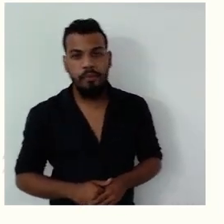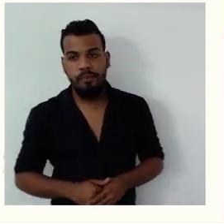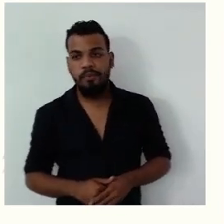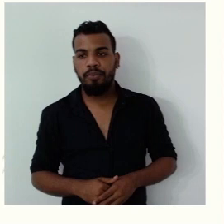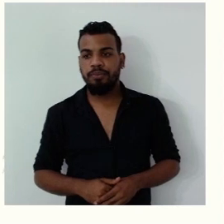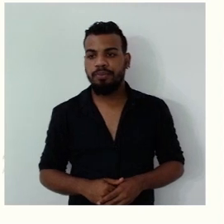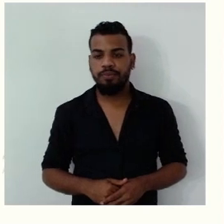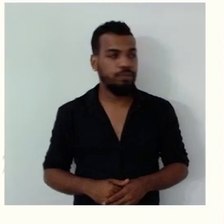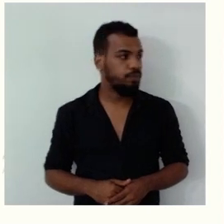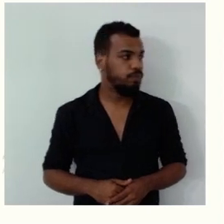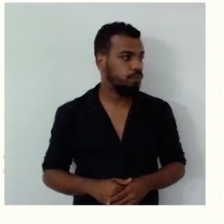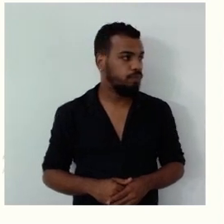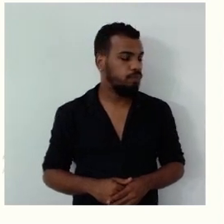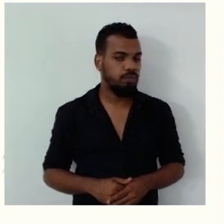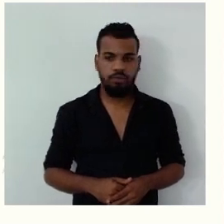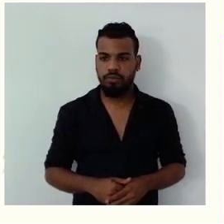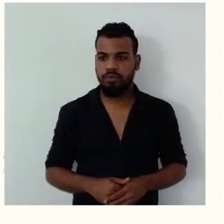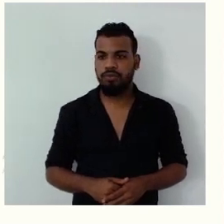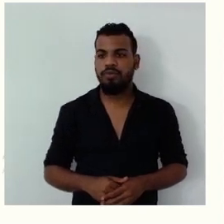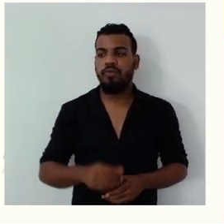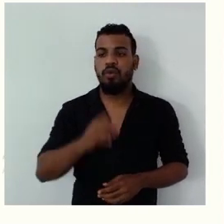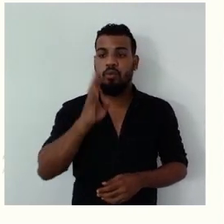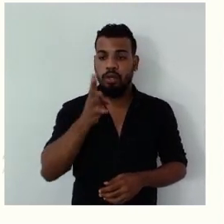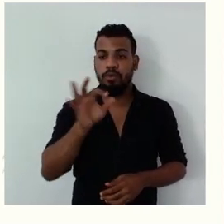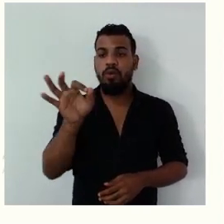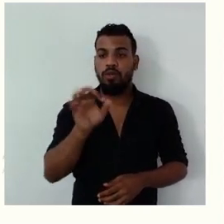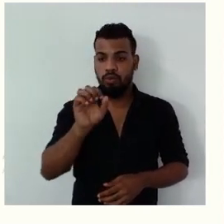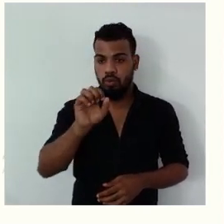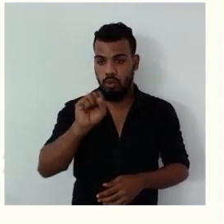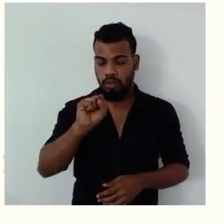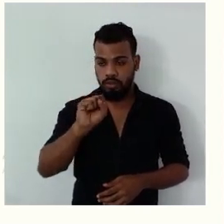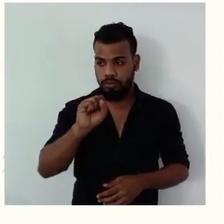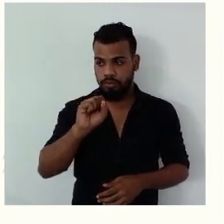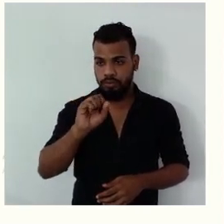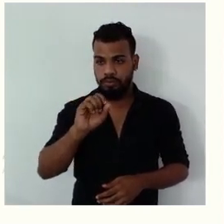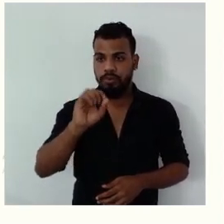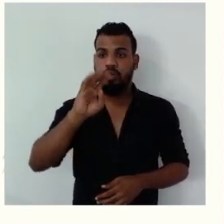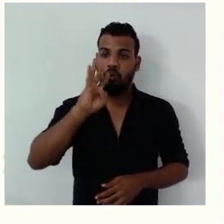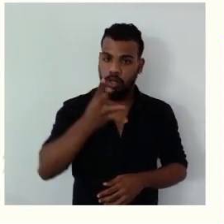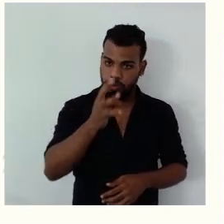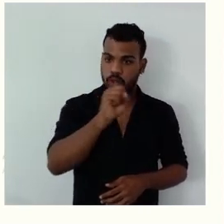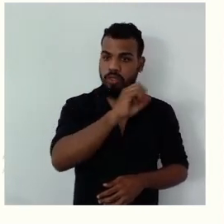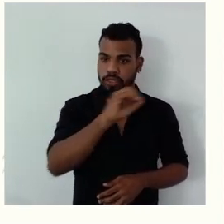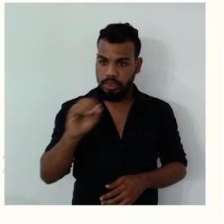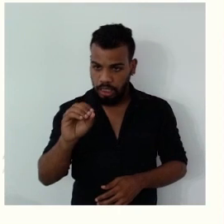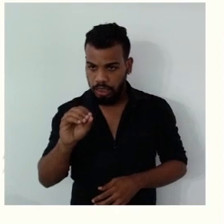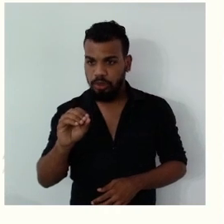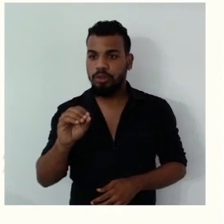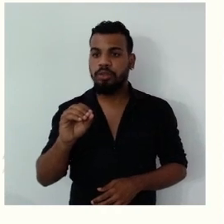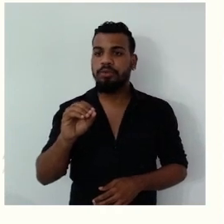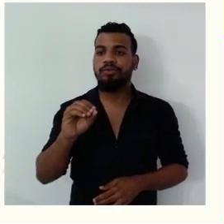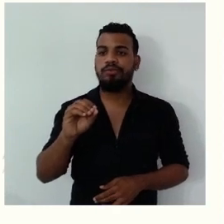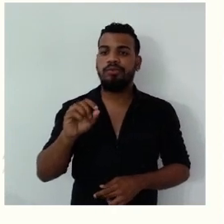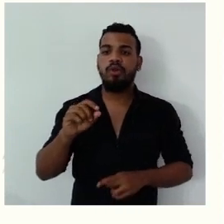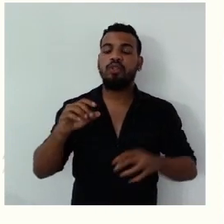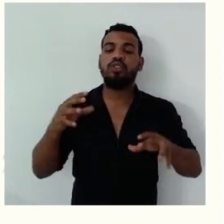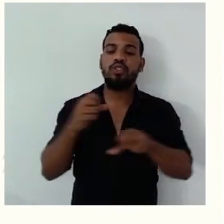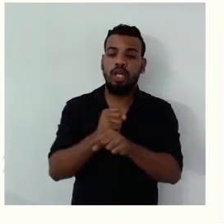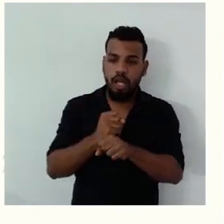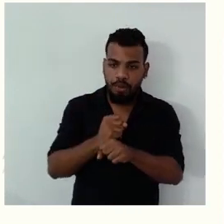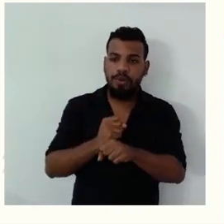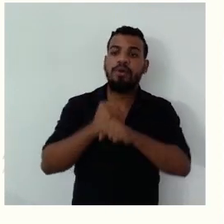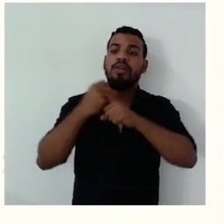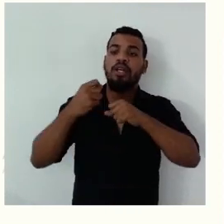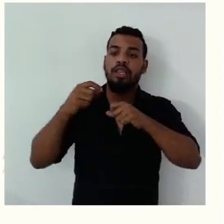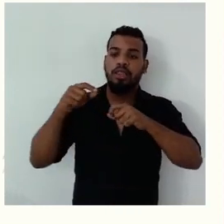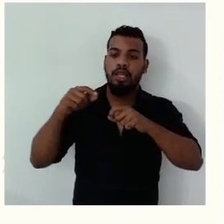peça total, peça de um total de 8.000. Então, 4.800 peças equivale de um total